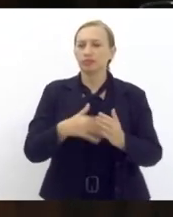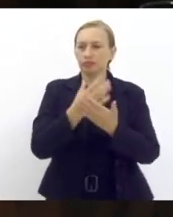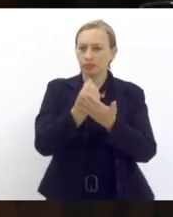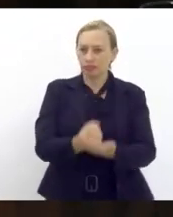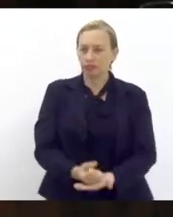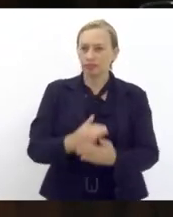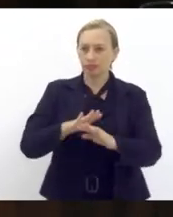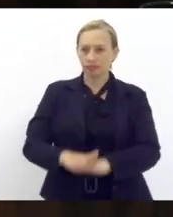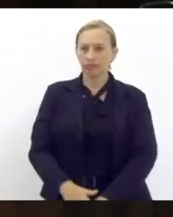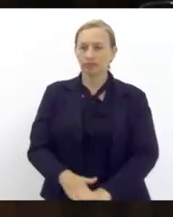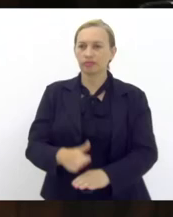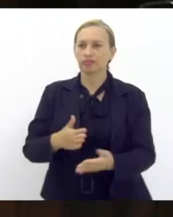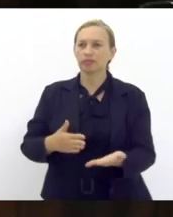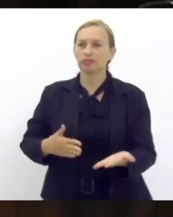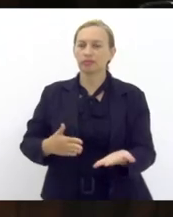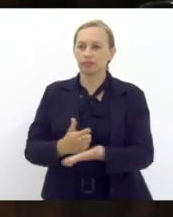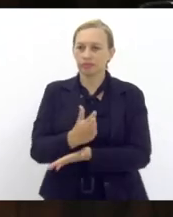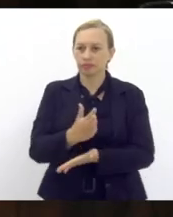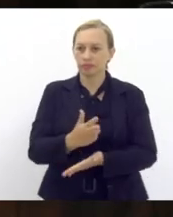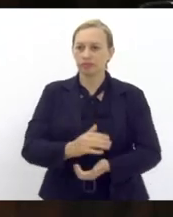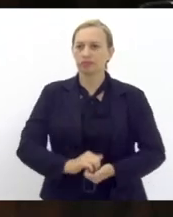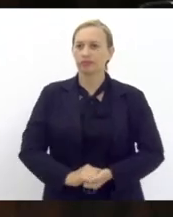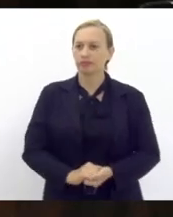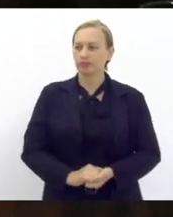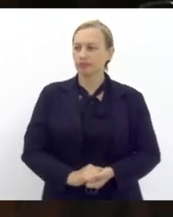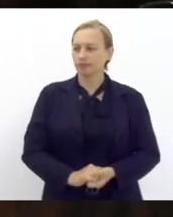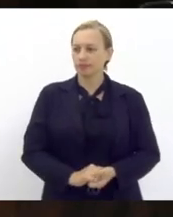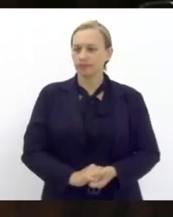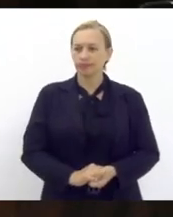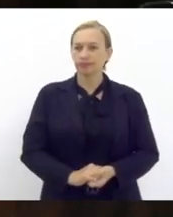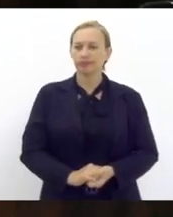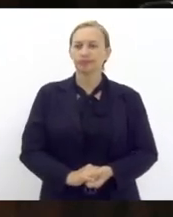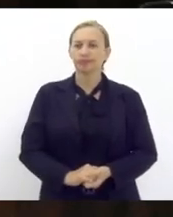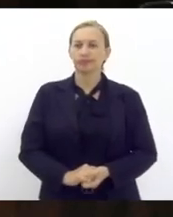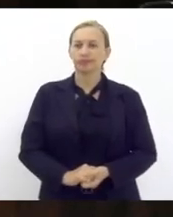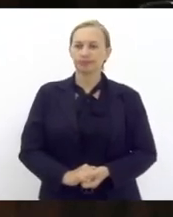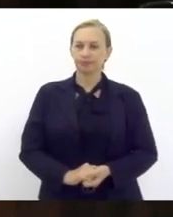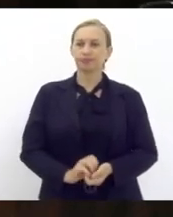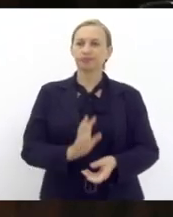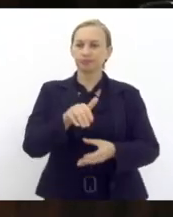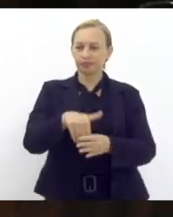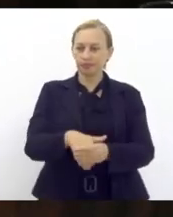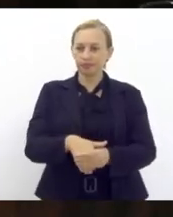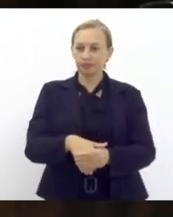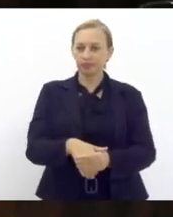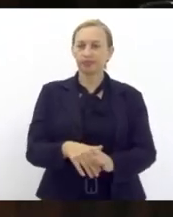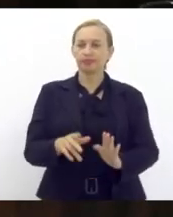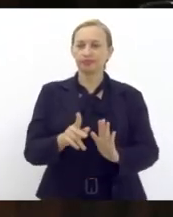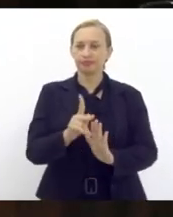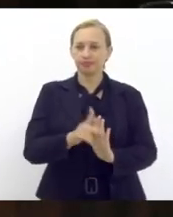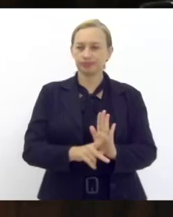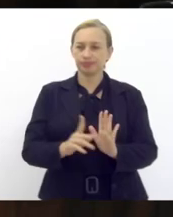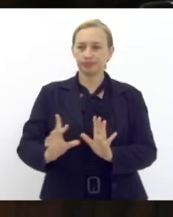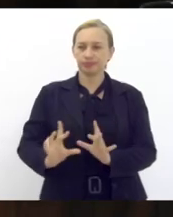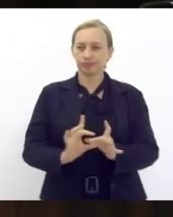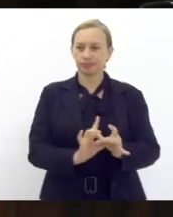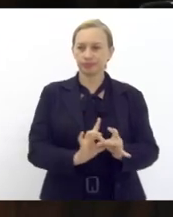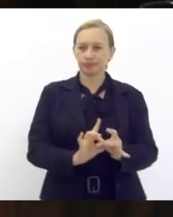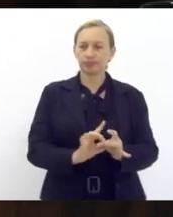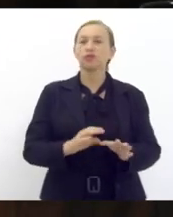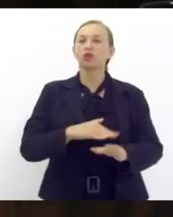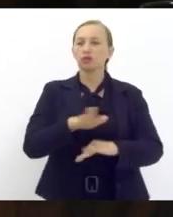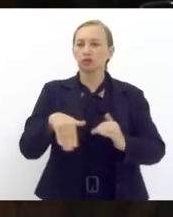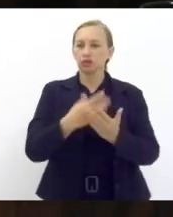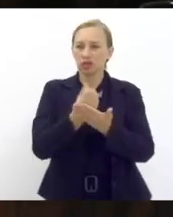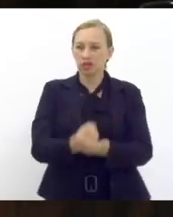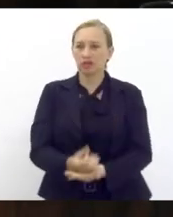aprovam, permaneçam como estão. Aprovado. Em votação, o projeto emendado. Os senhores